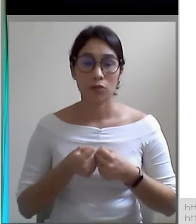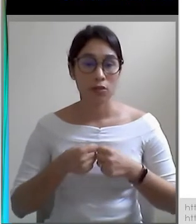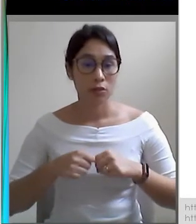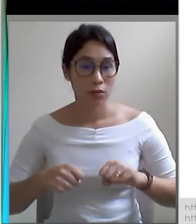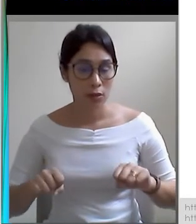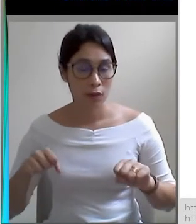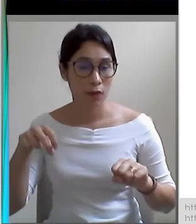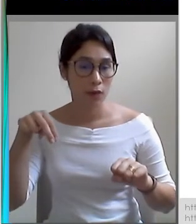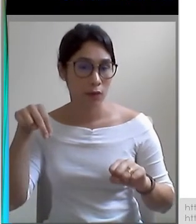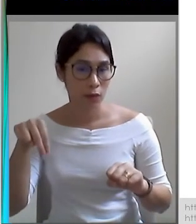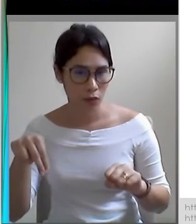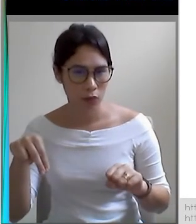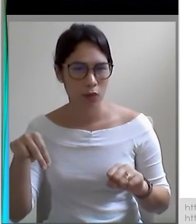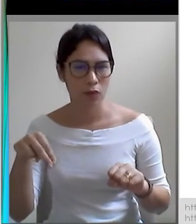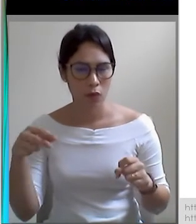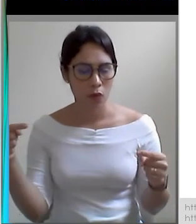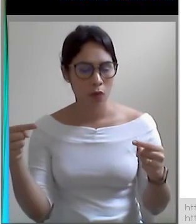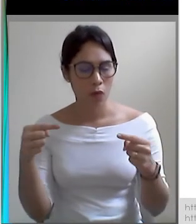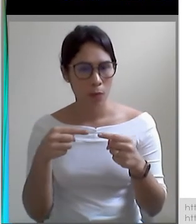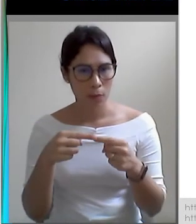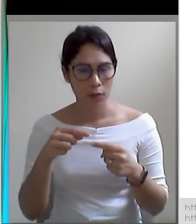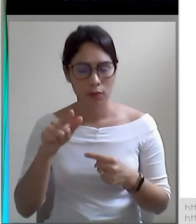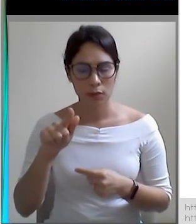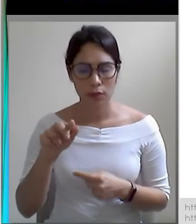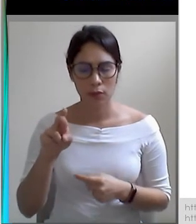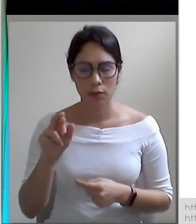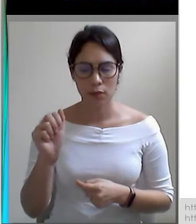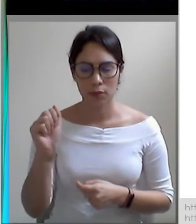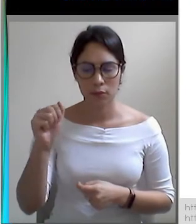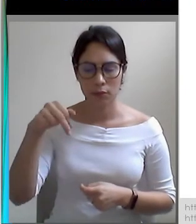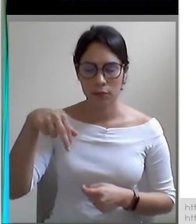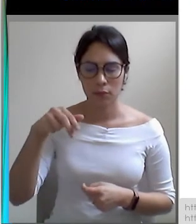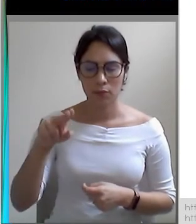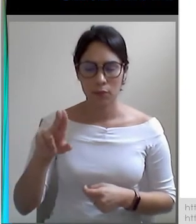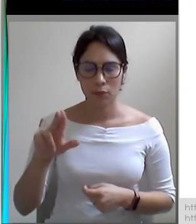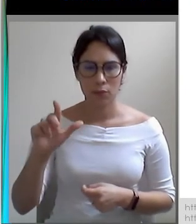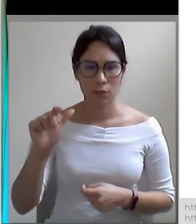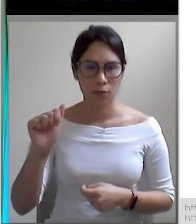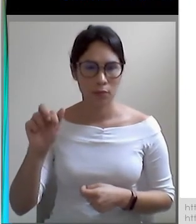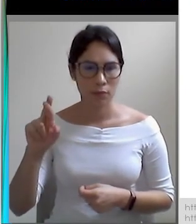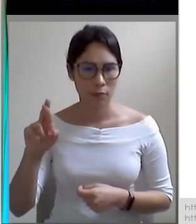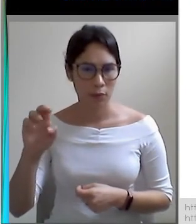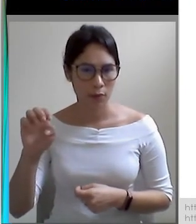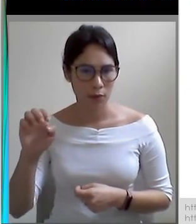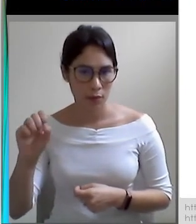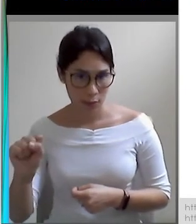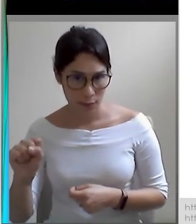Os neutrófilos são células granulares que caracterizam-se por serem células